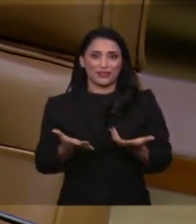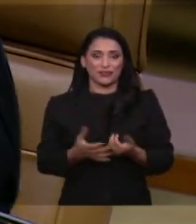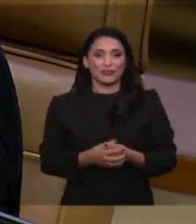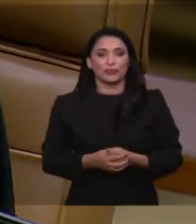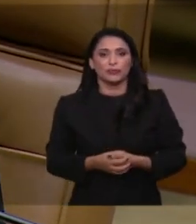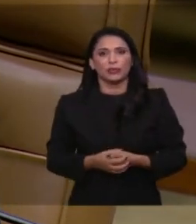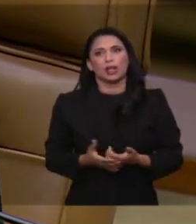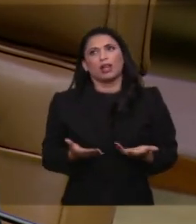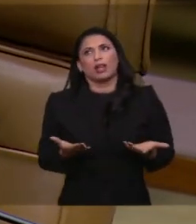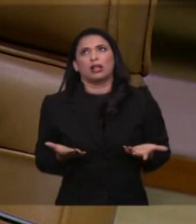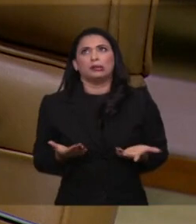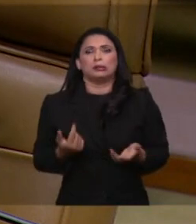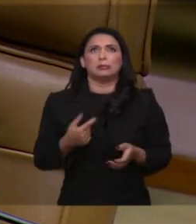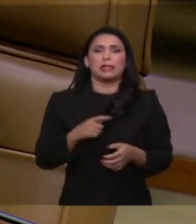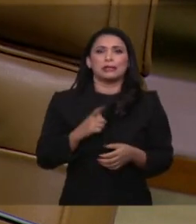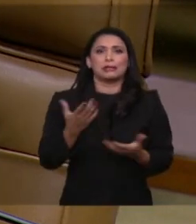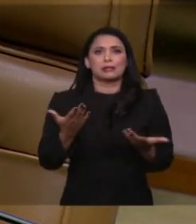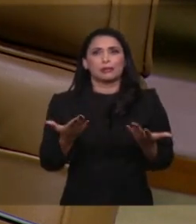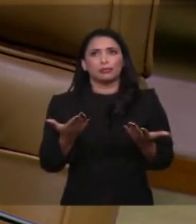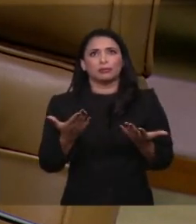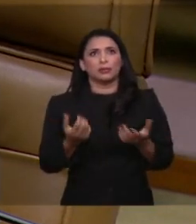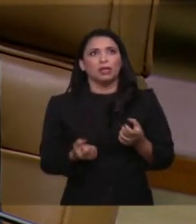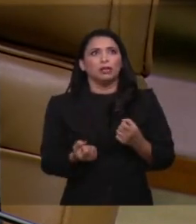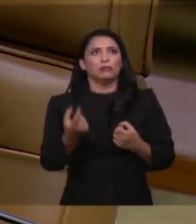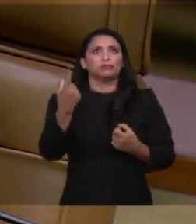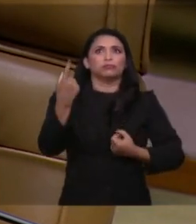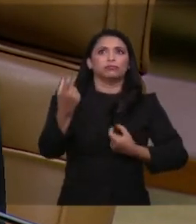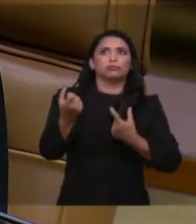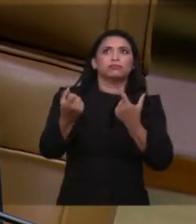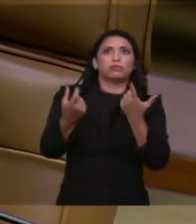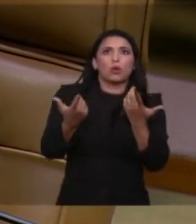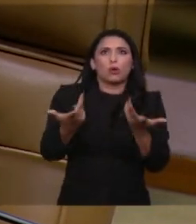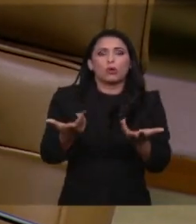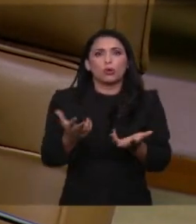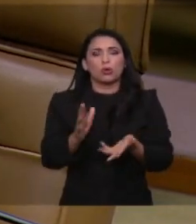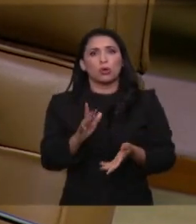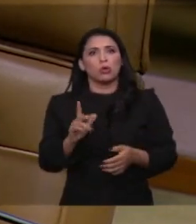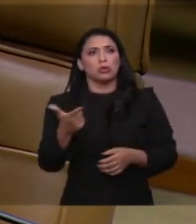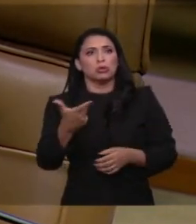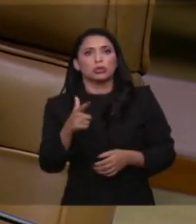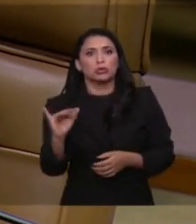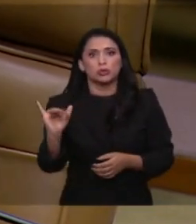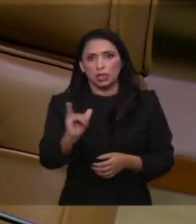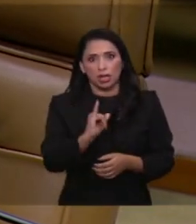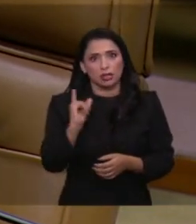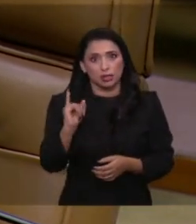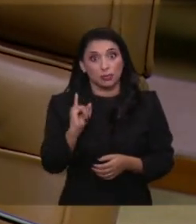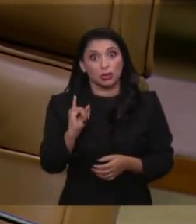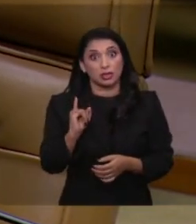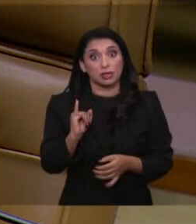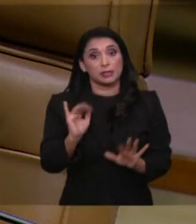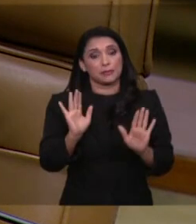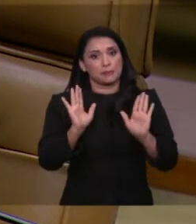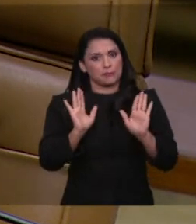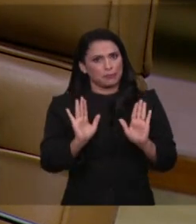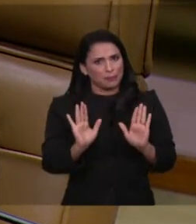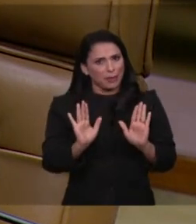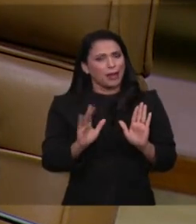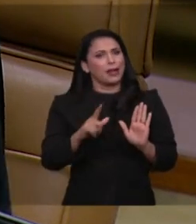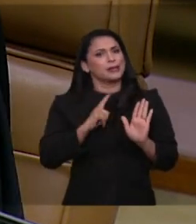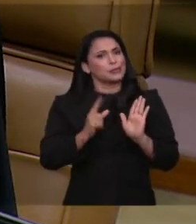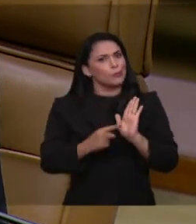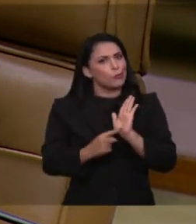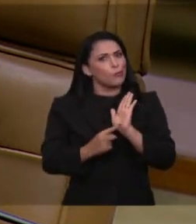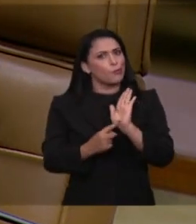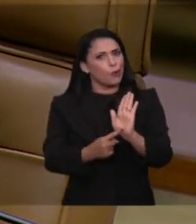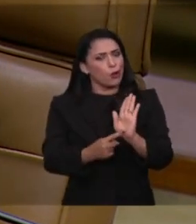Ah, mas são casos excepcionais, não são importantes, mas são casos que